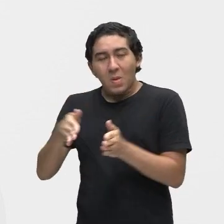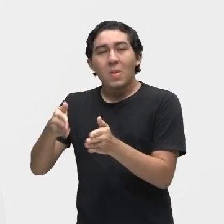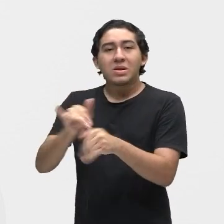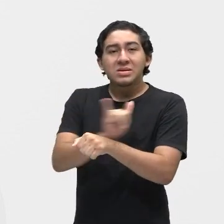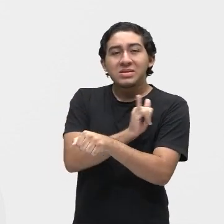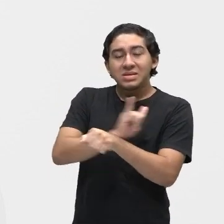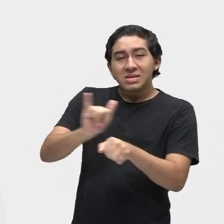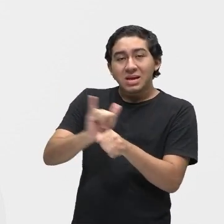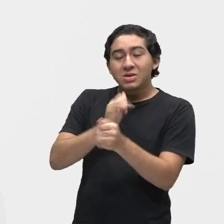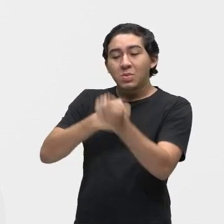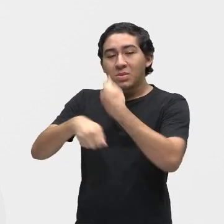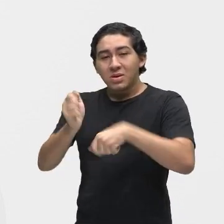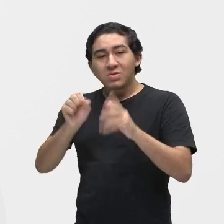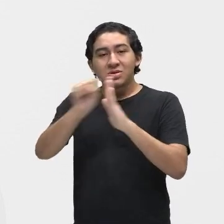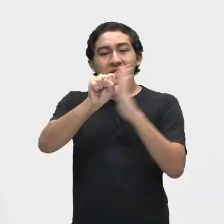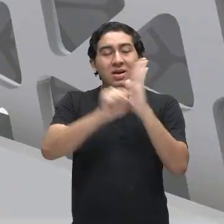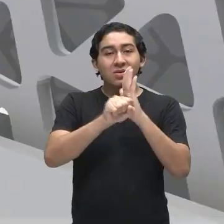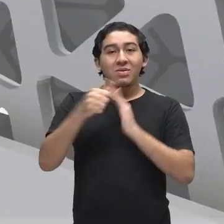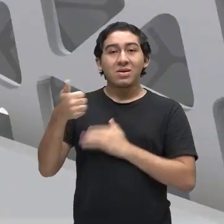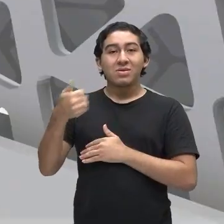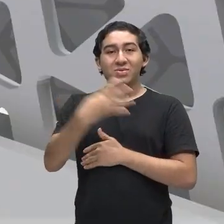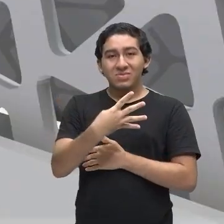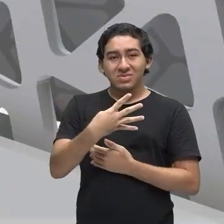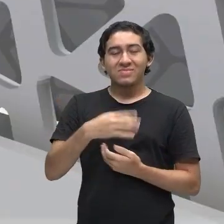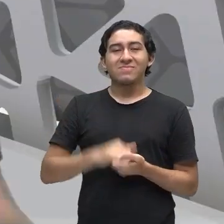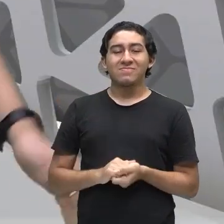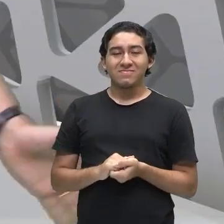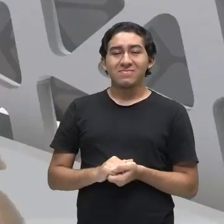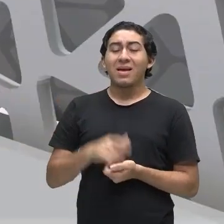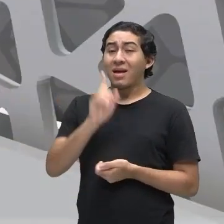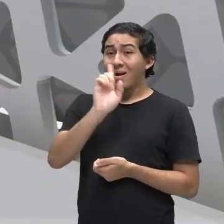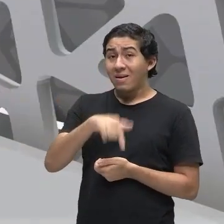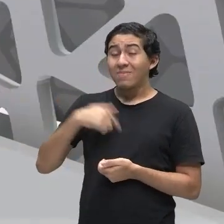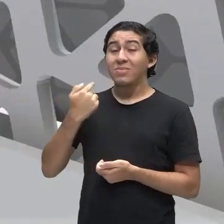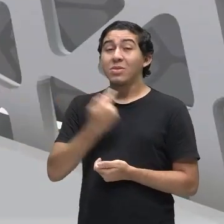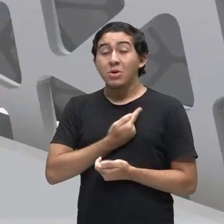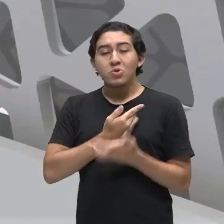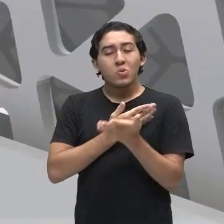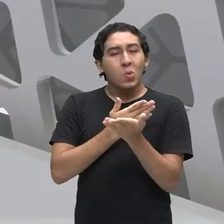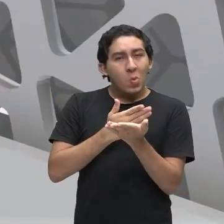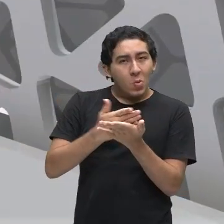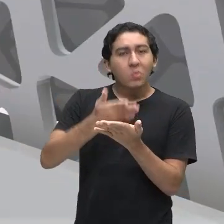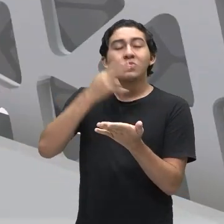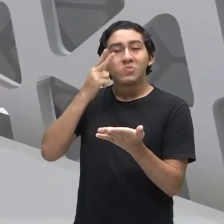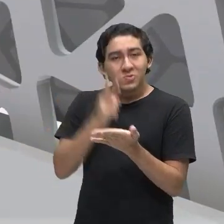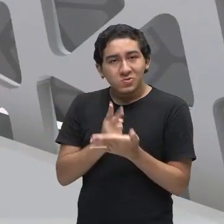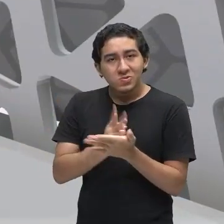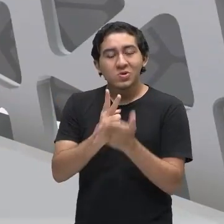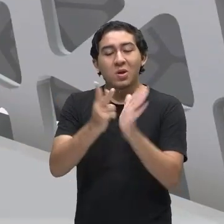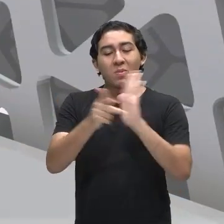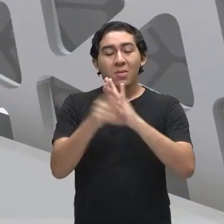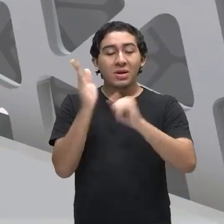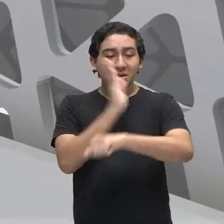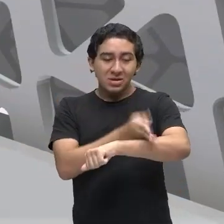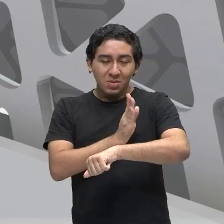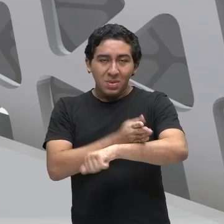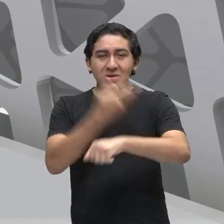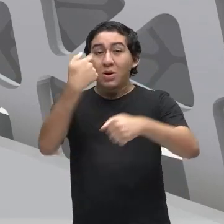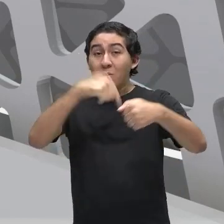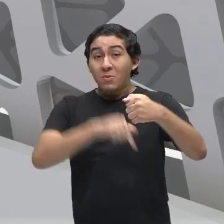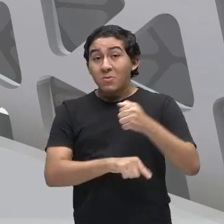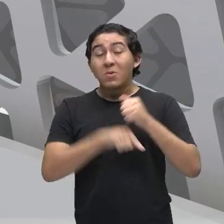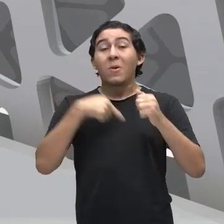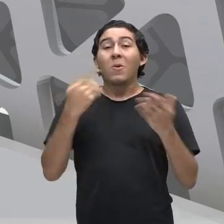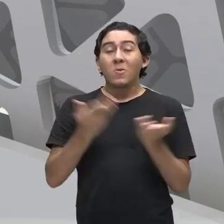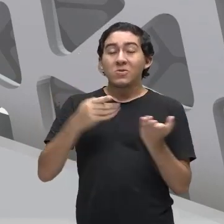século XIV. Isso mesmo, a gente vai continuar ali dentro da Idade Média. Hoje nós vamos falar